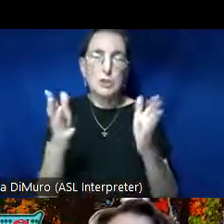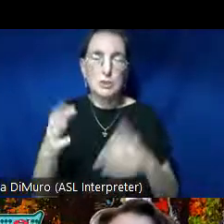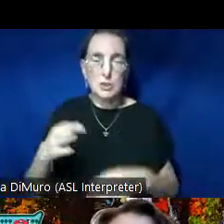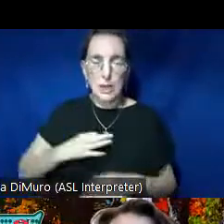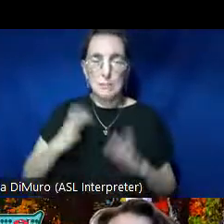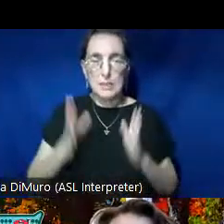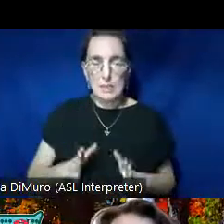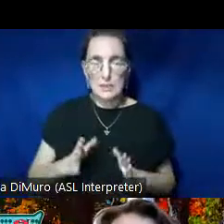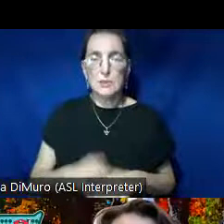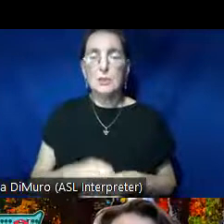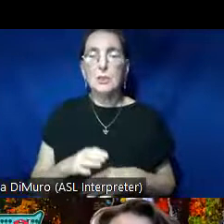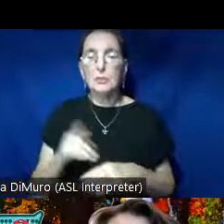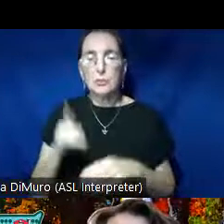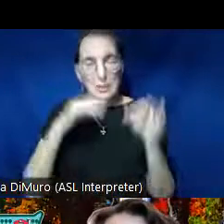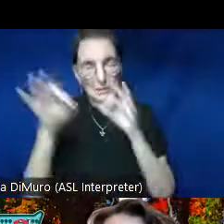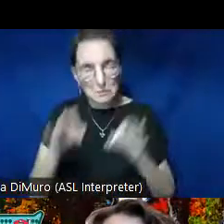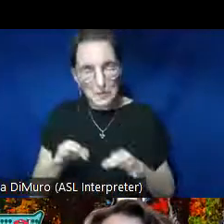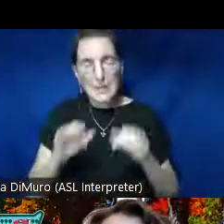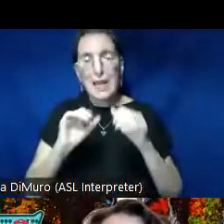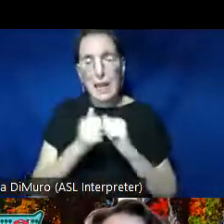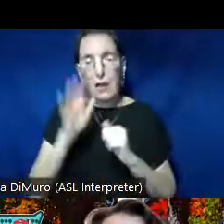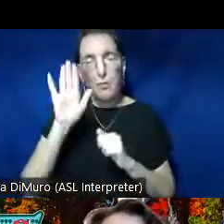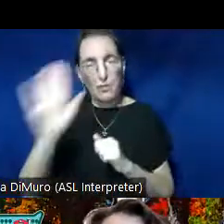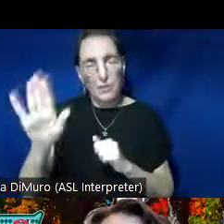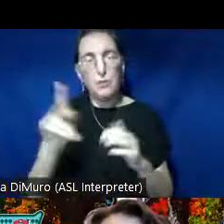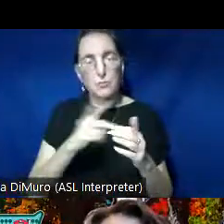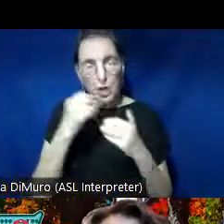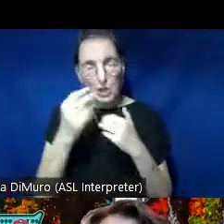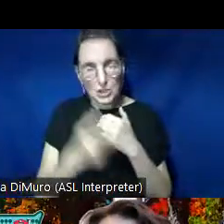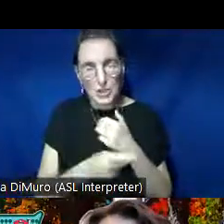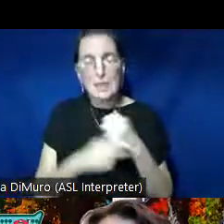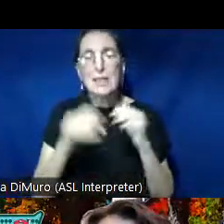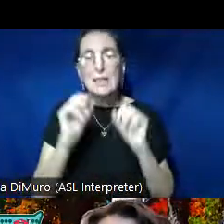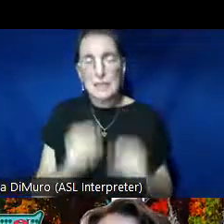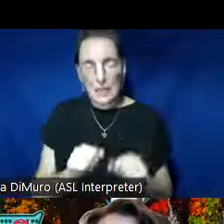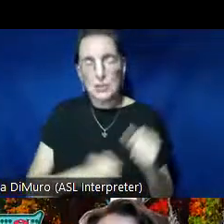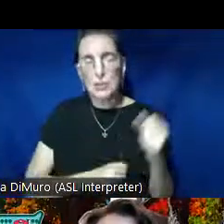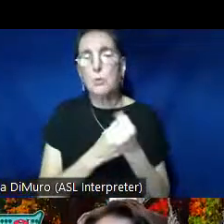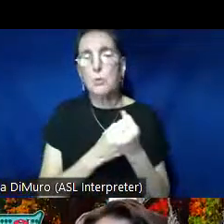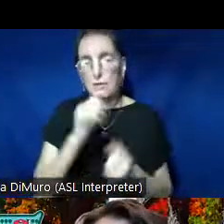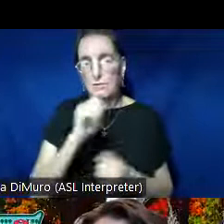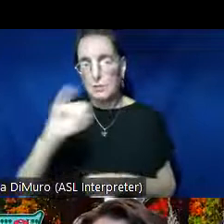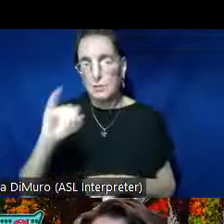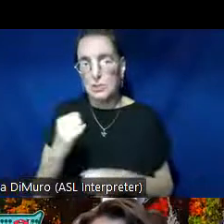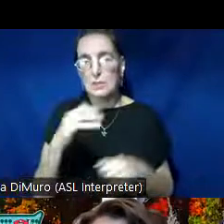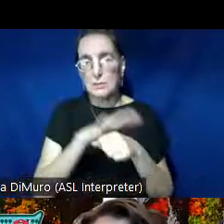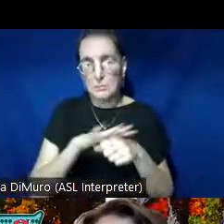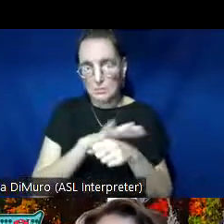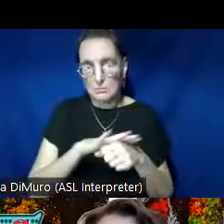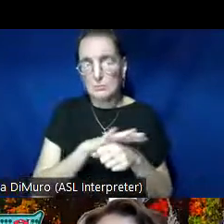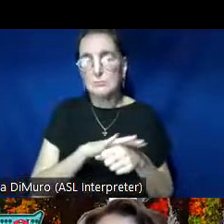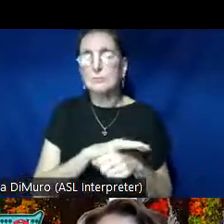não te encoraja aplicantes, mas fala sobre esse projeto, modo que